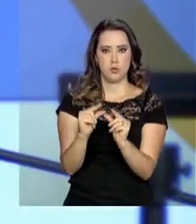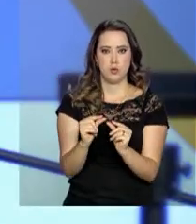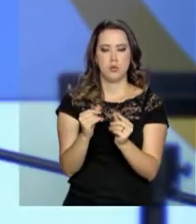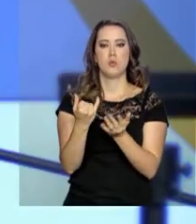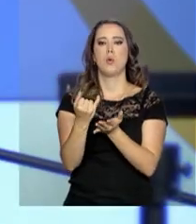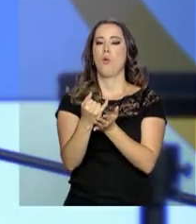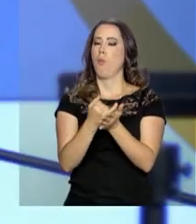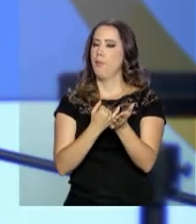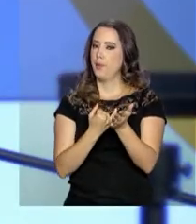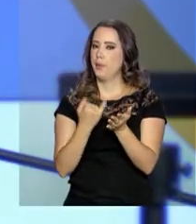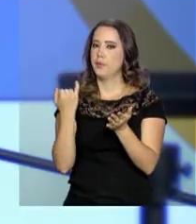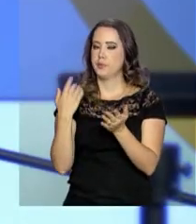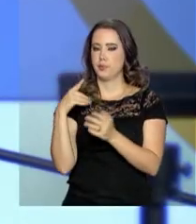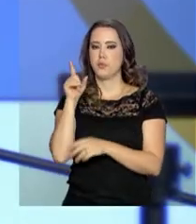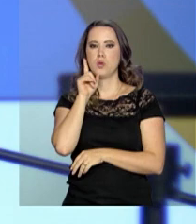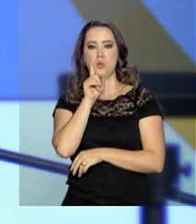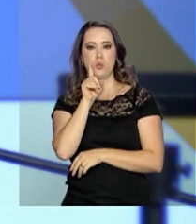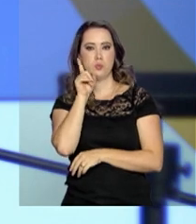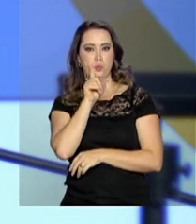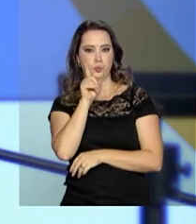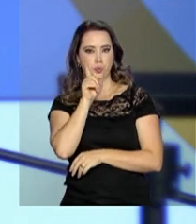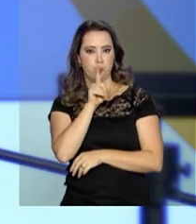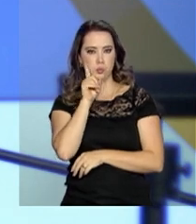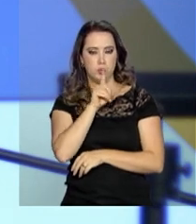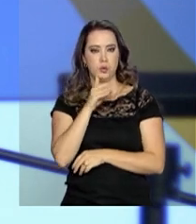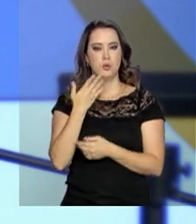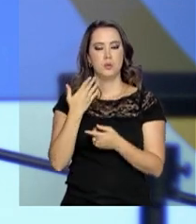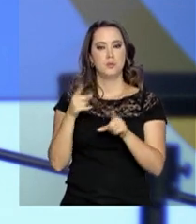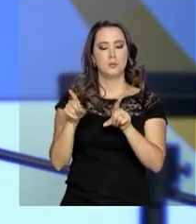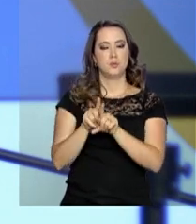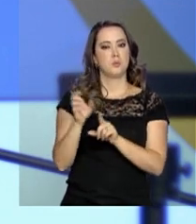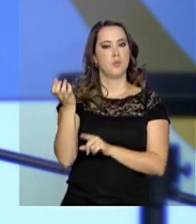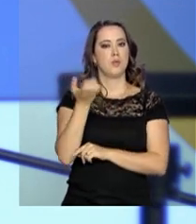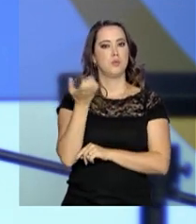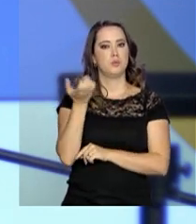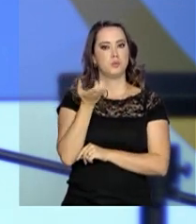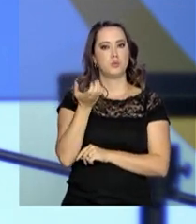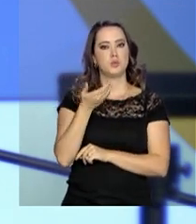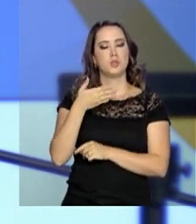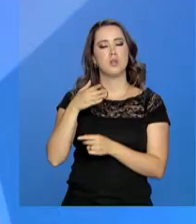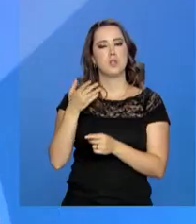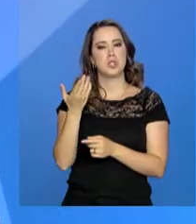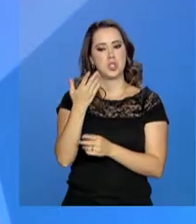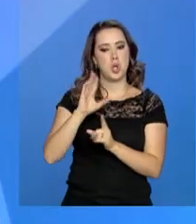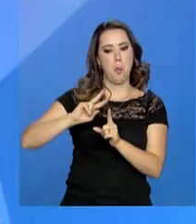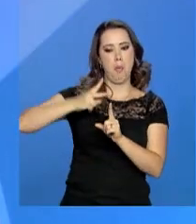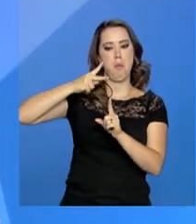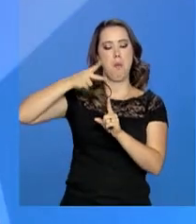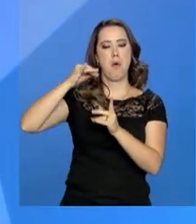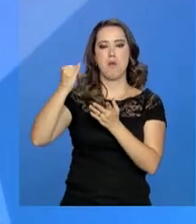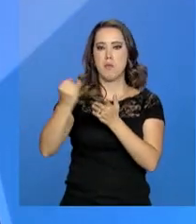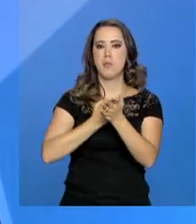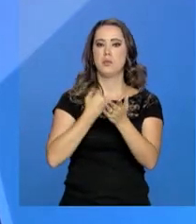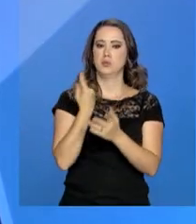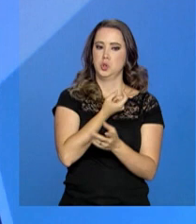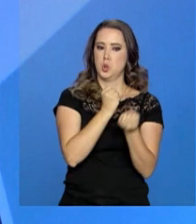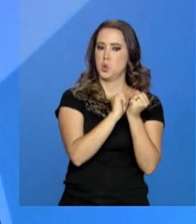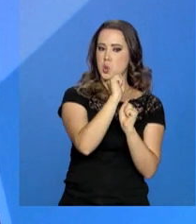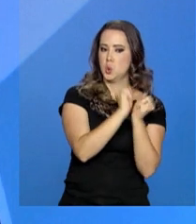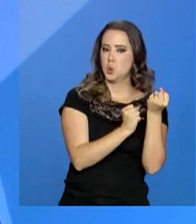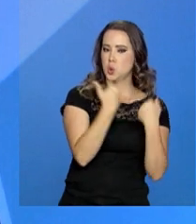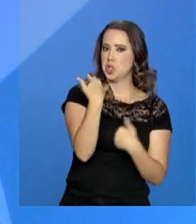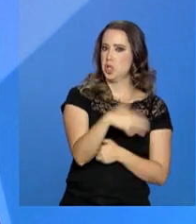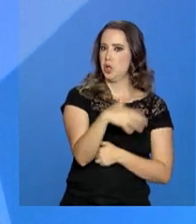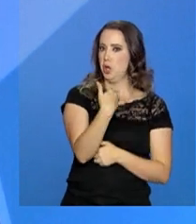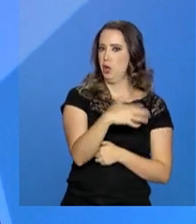inicial do senhor presidente dos Estados Unidos, que onerava enormemente a nossa indústria. E